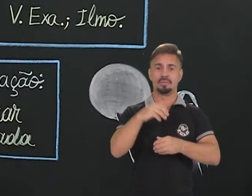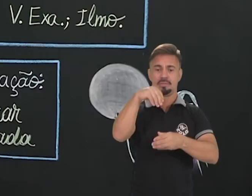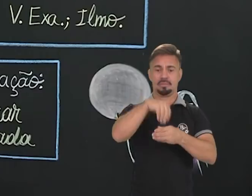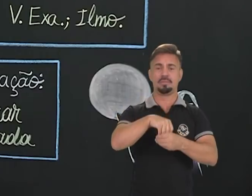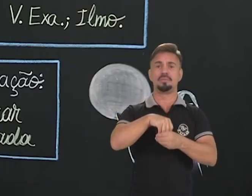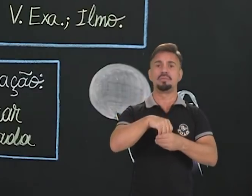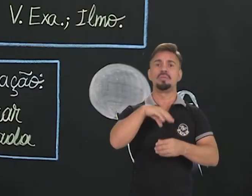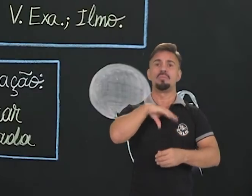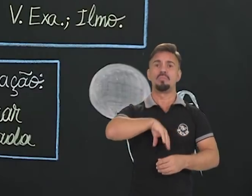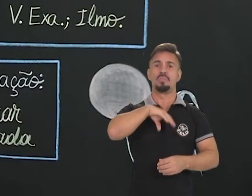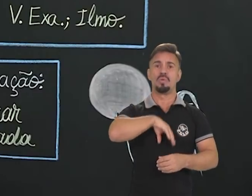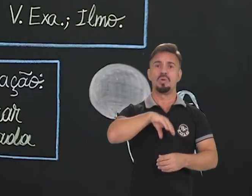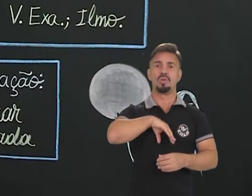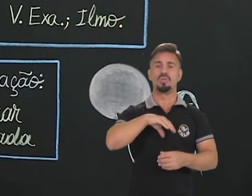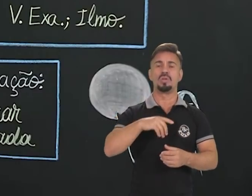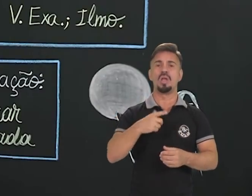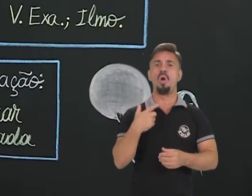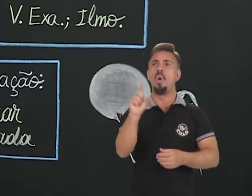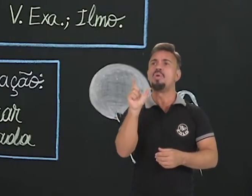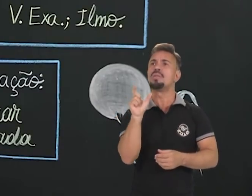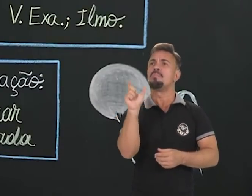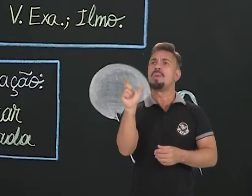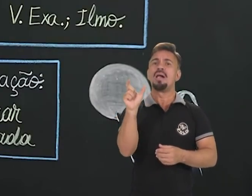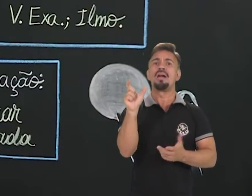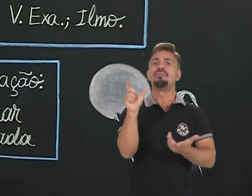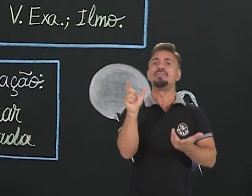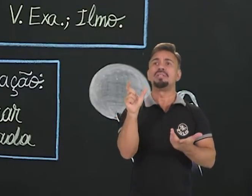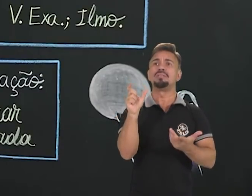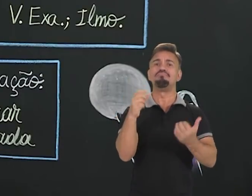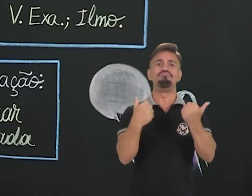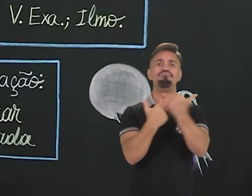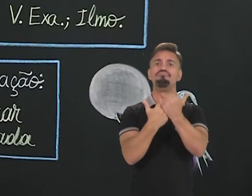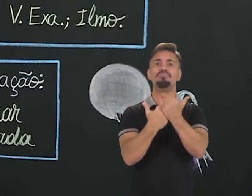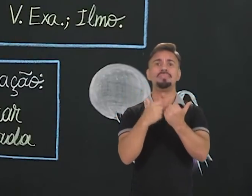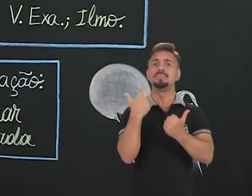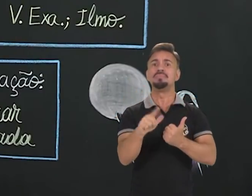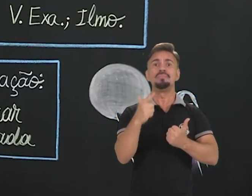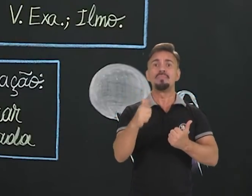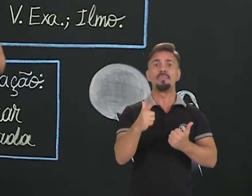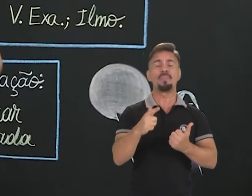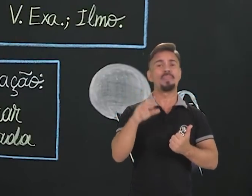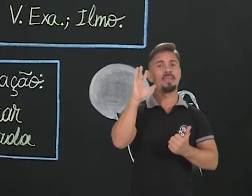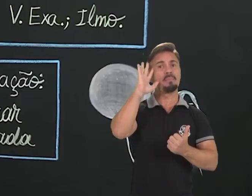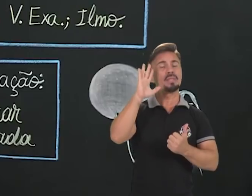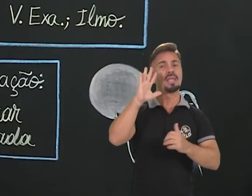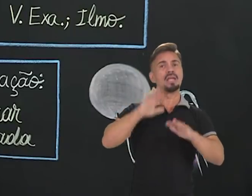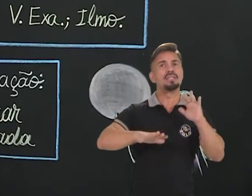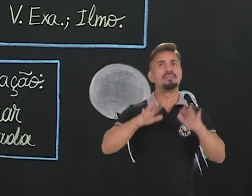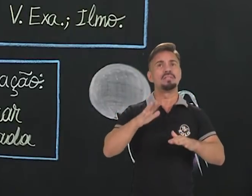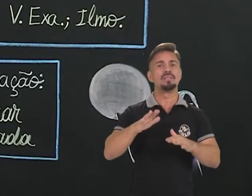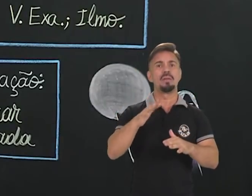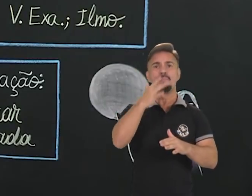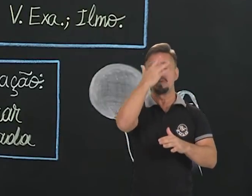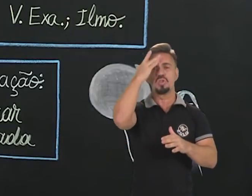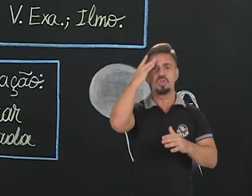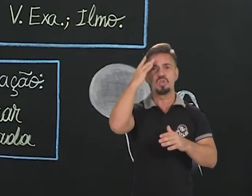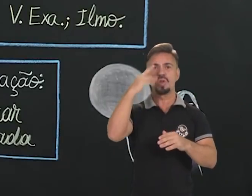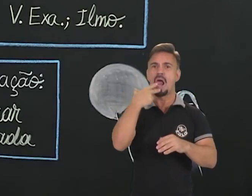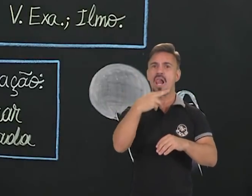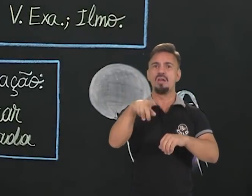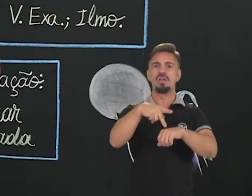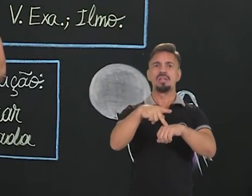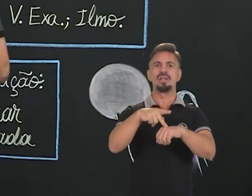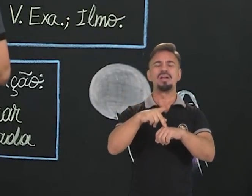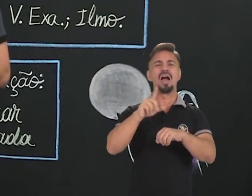língua portuguesa, porque a gente não encontra uma outra que possa ser substituída por ela. Pense que, muitas vezes, para algumas pessoas, o estrangeirismo